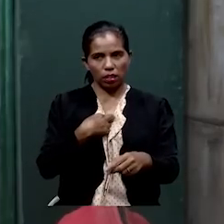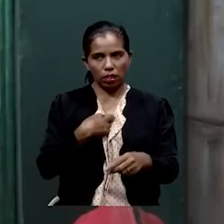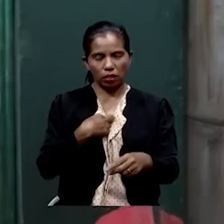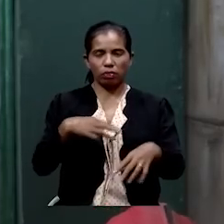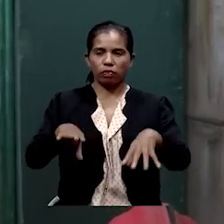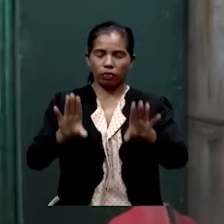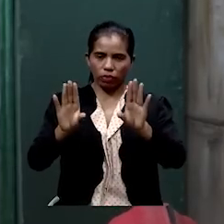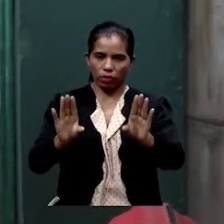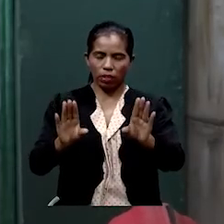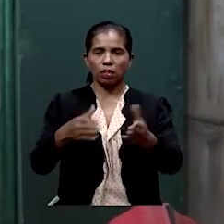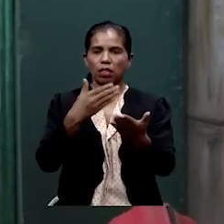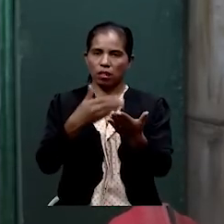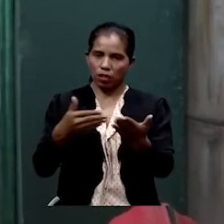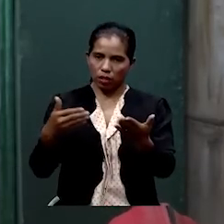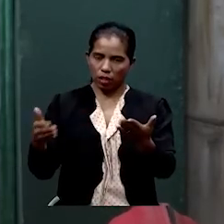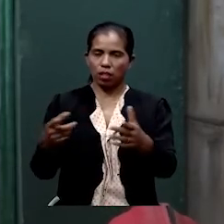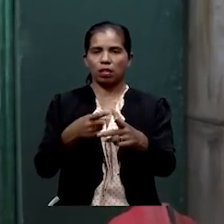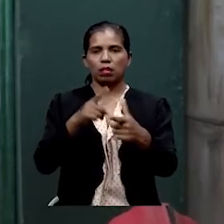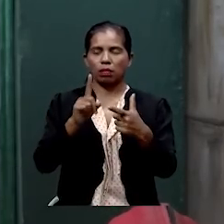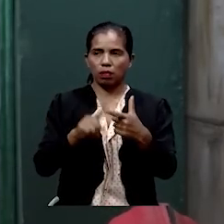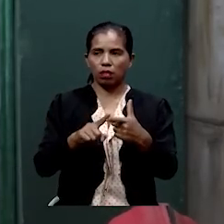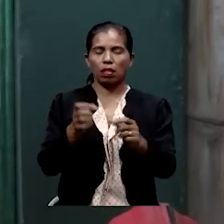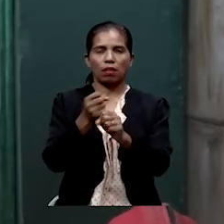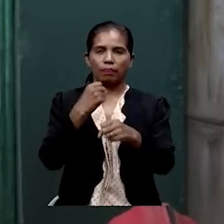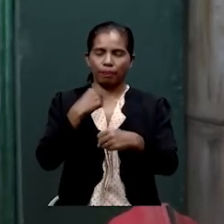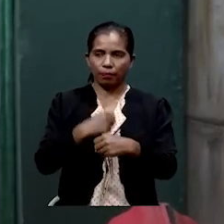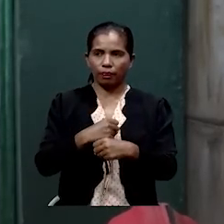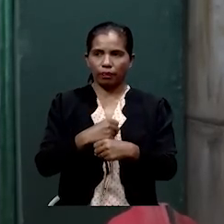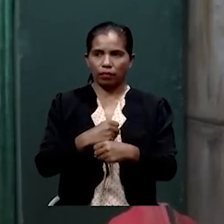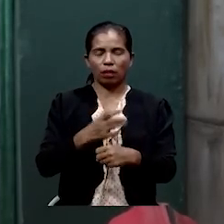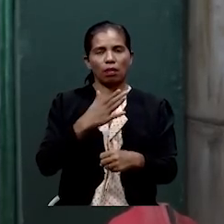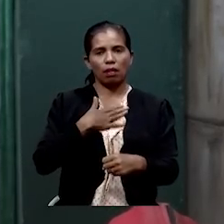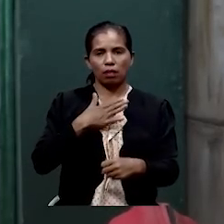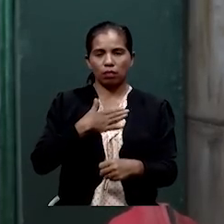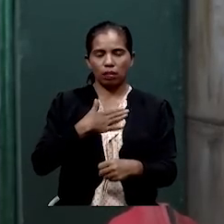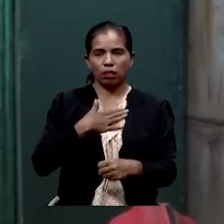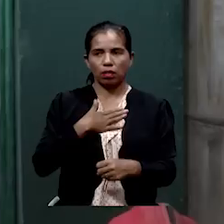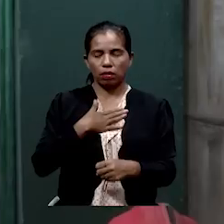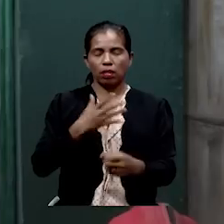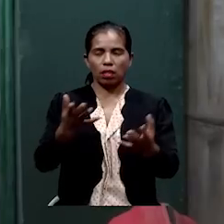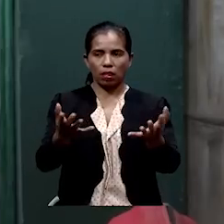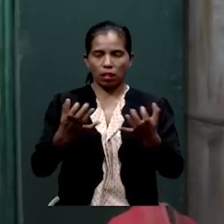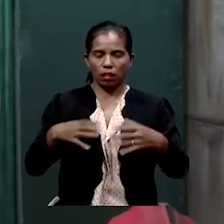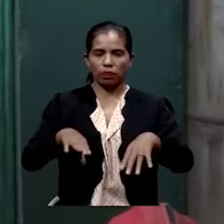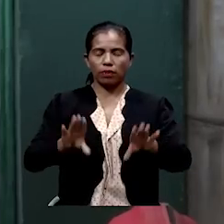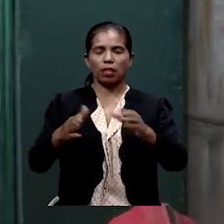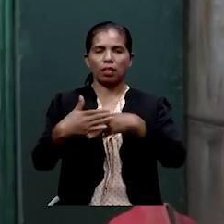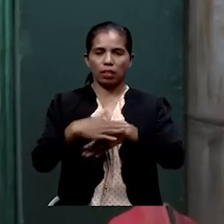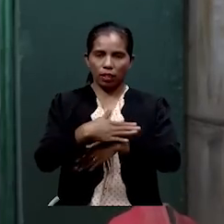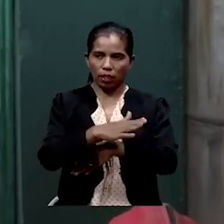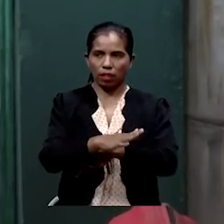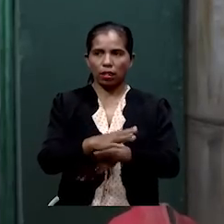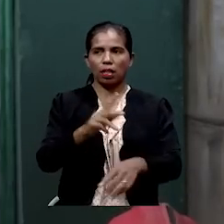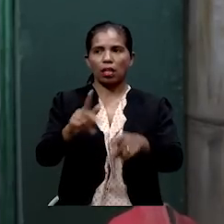fan sasaan pues halo hansa hansa haunia hakar hansa fan ikan ne mungkin